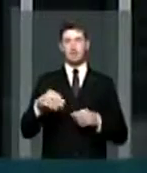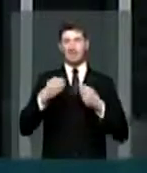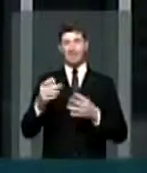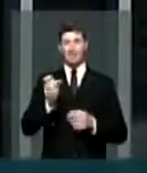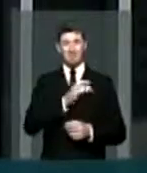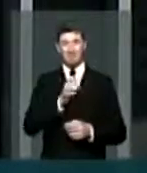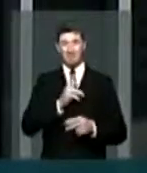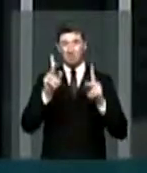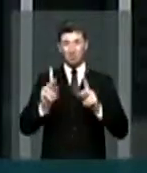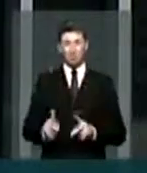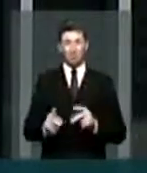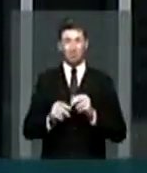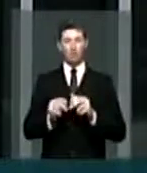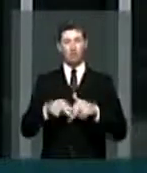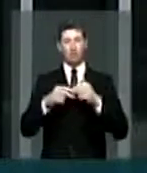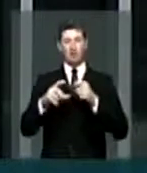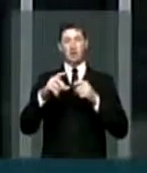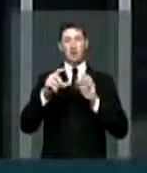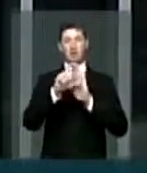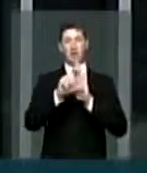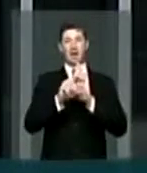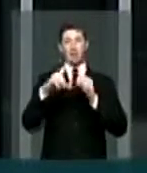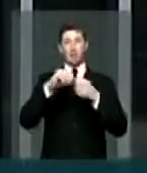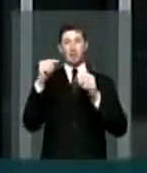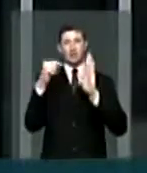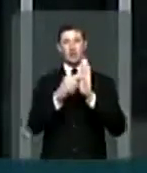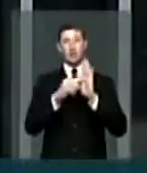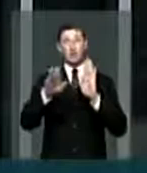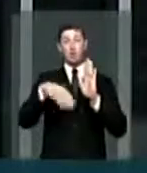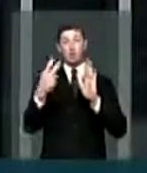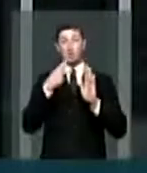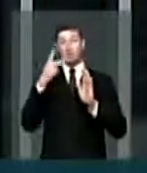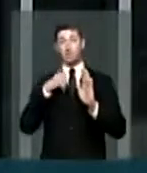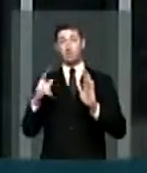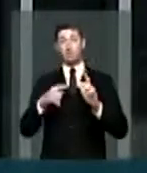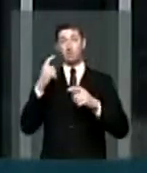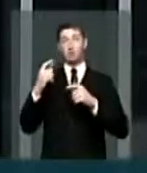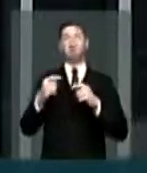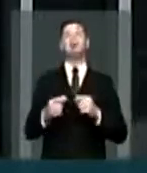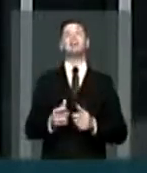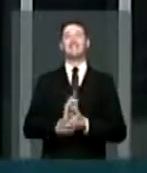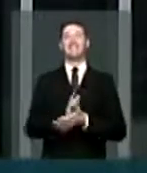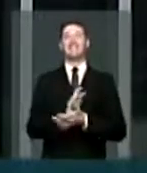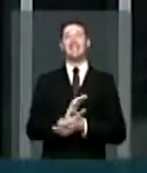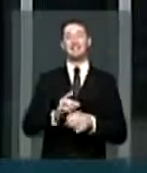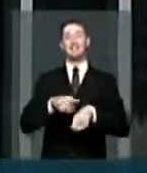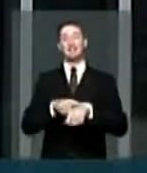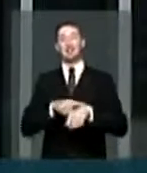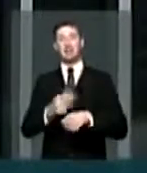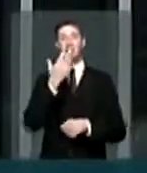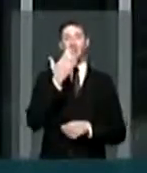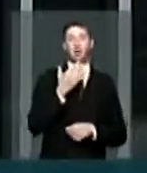mediante as condutas descritas nos parágrafos deste artigo, quando forem motivadas por preconceito de raça, cor, etnia,